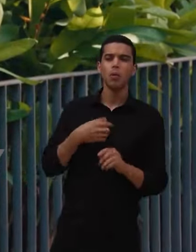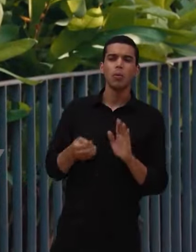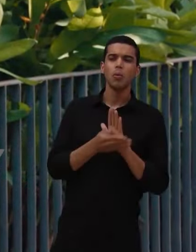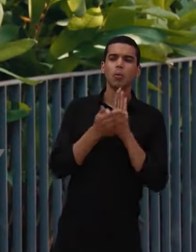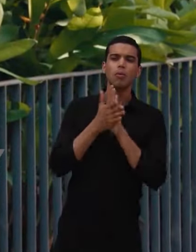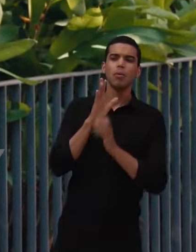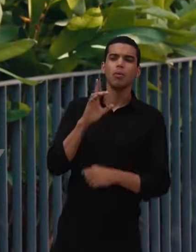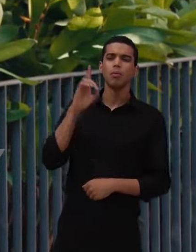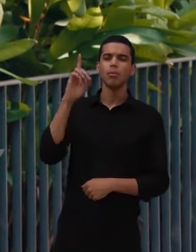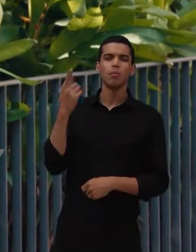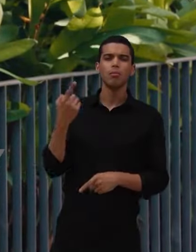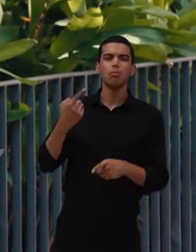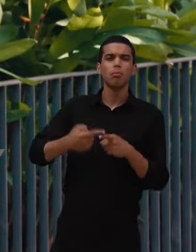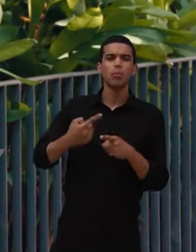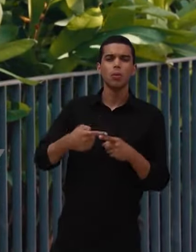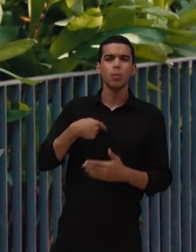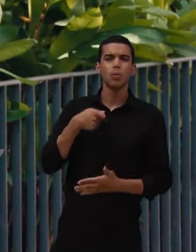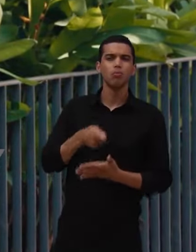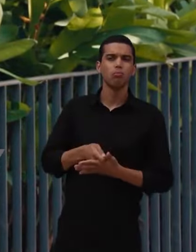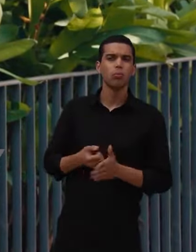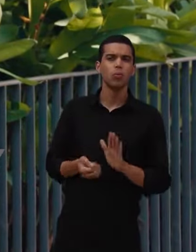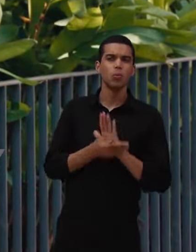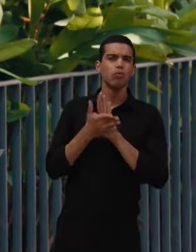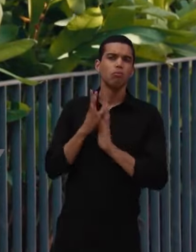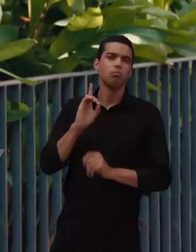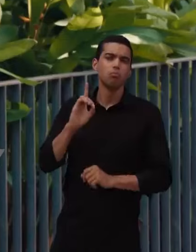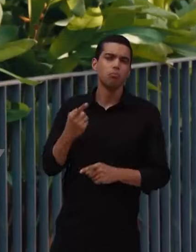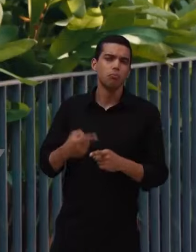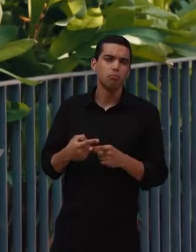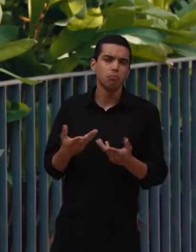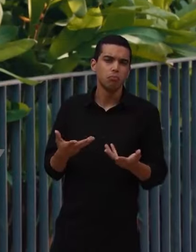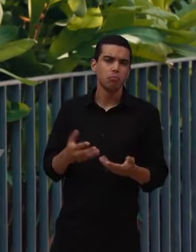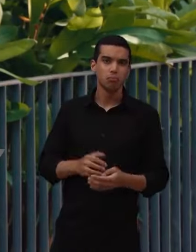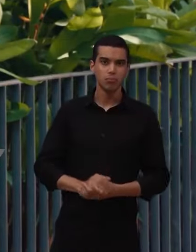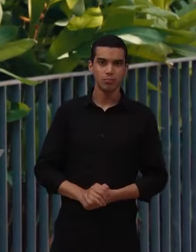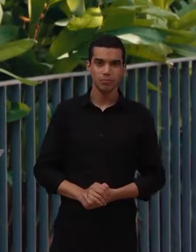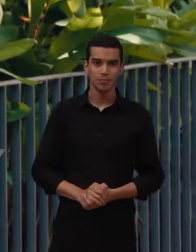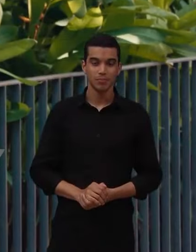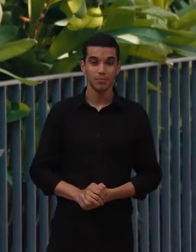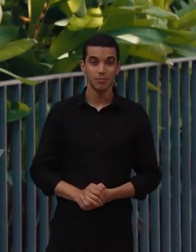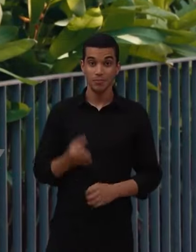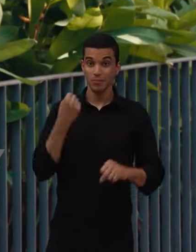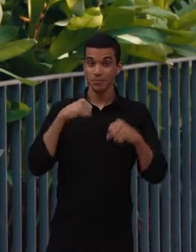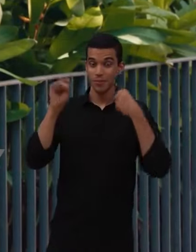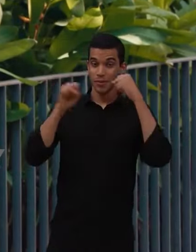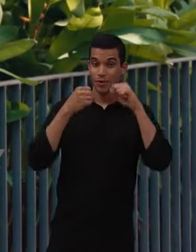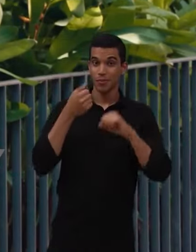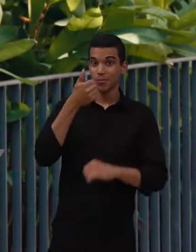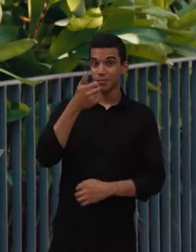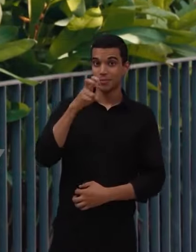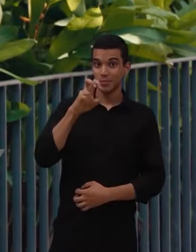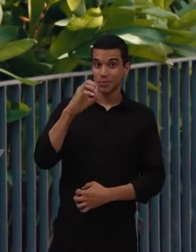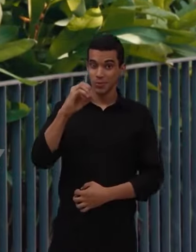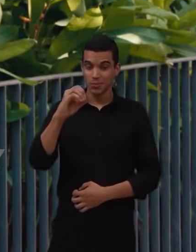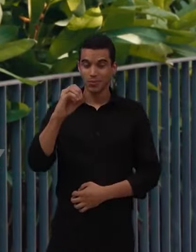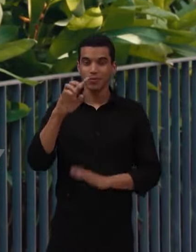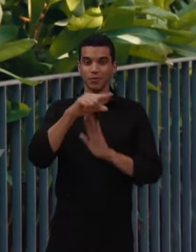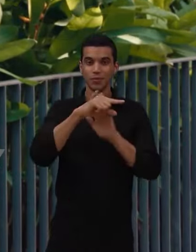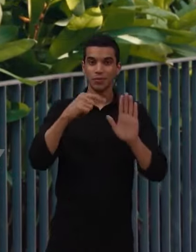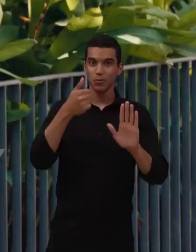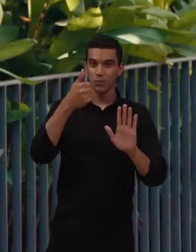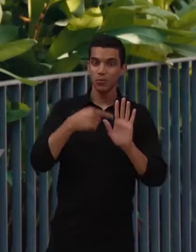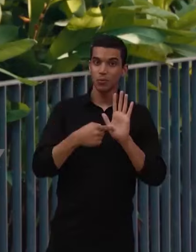Deus? Ou por que devo louvar a Deus? Salmos de número 150, o verso 1 nos